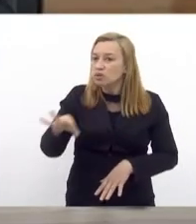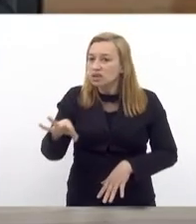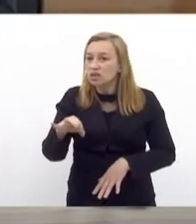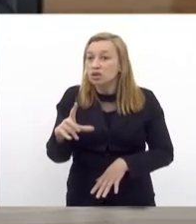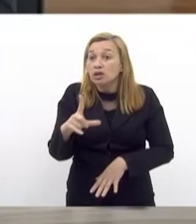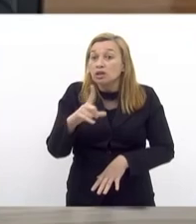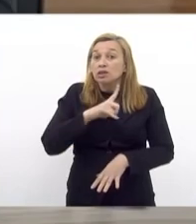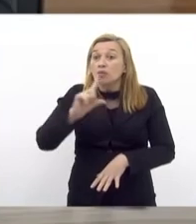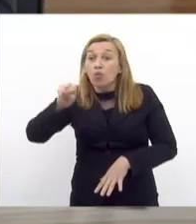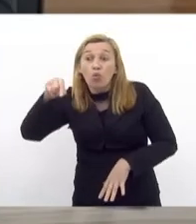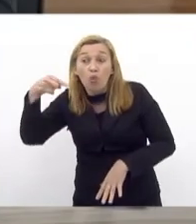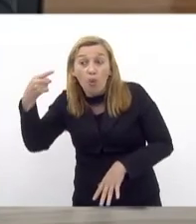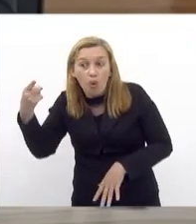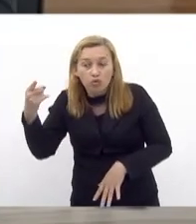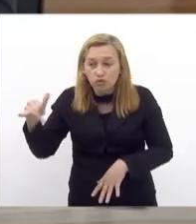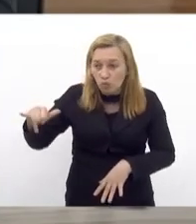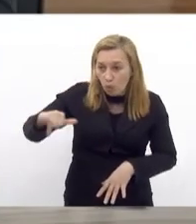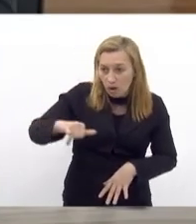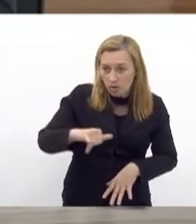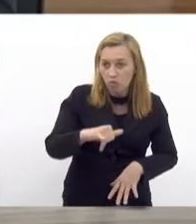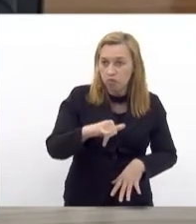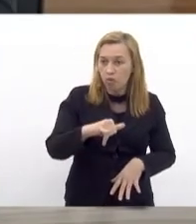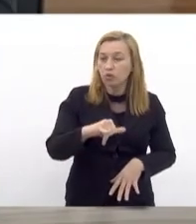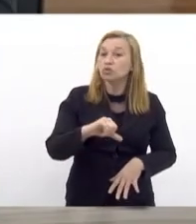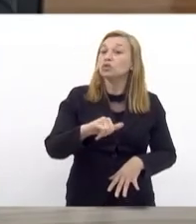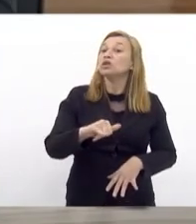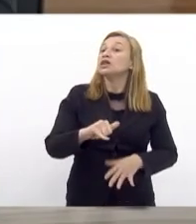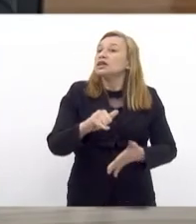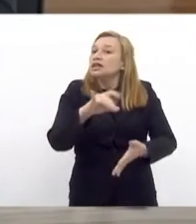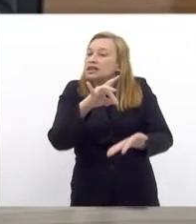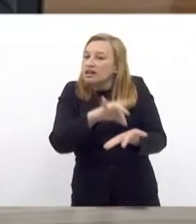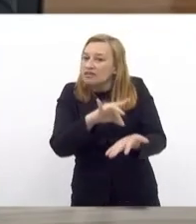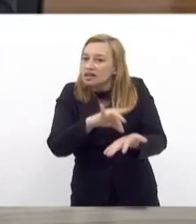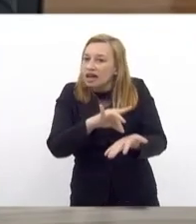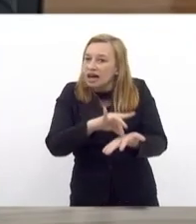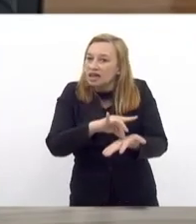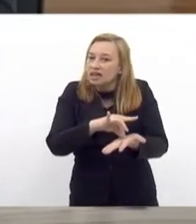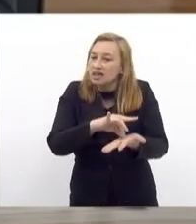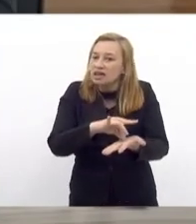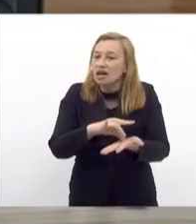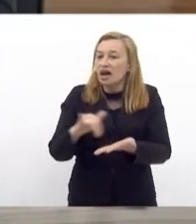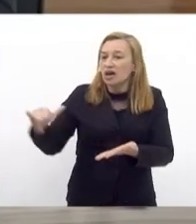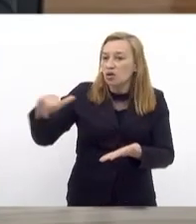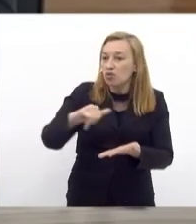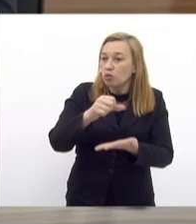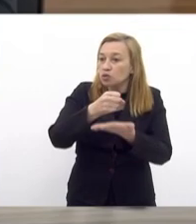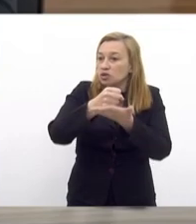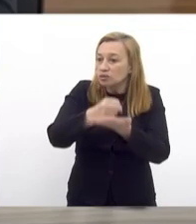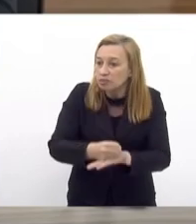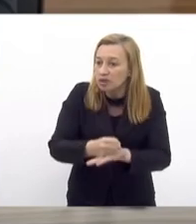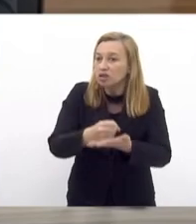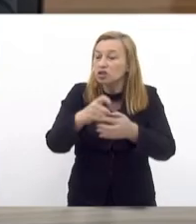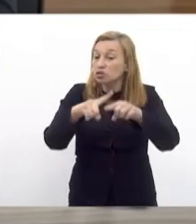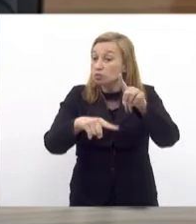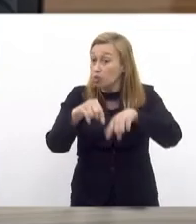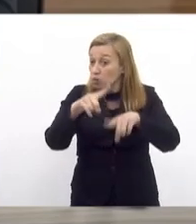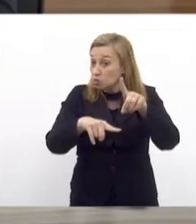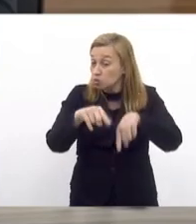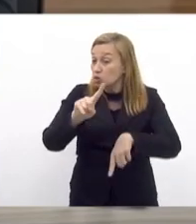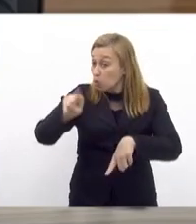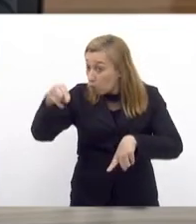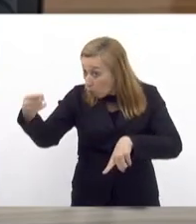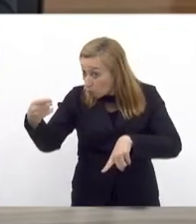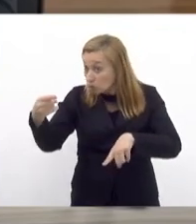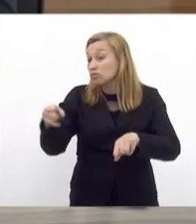Nós temos um outro aeroporto, que na verdade é o aeroporto de carga aqui no Galeão. Nós temos, na verdade, um